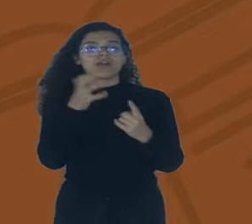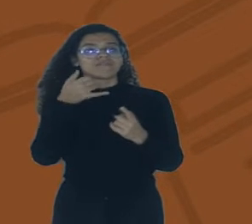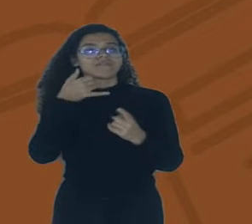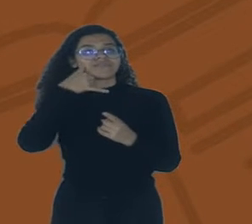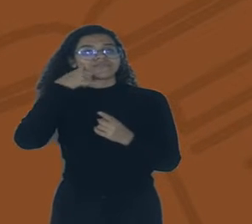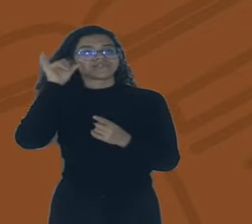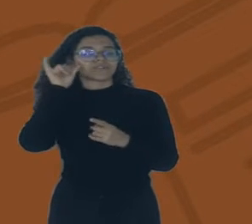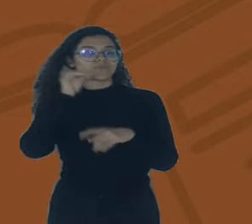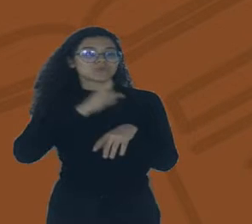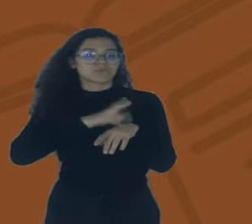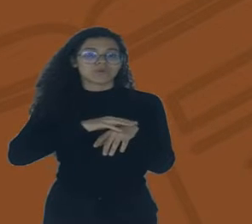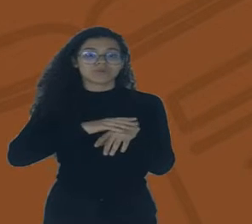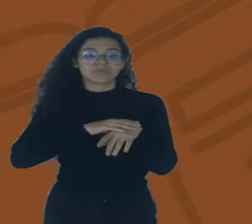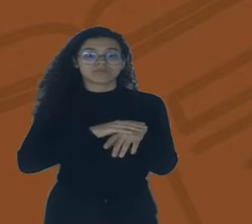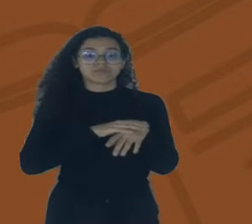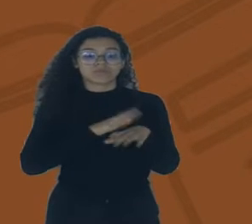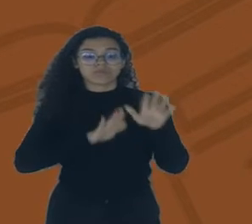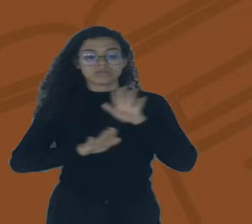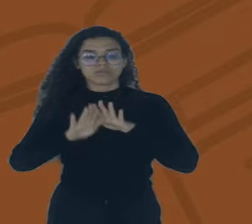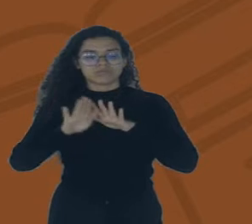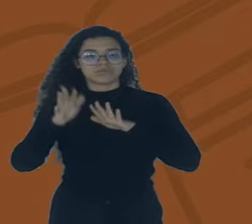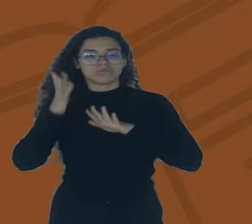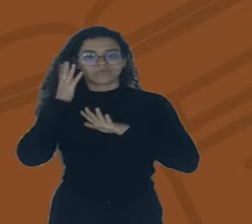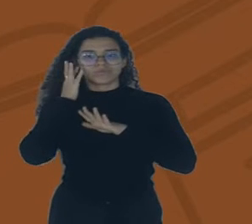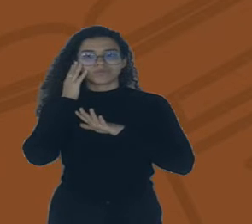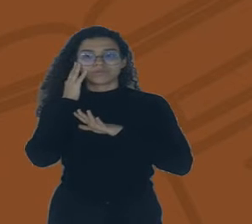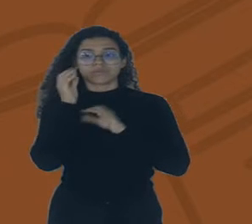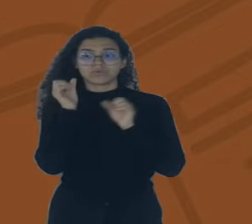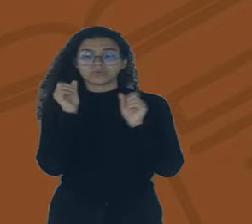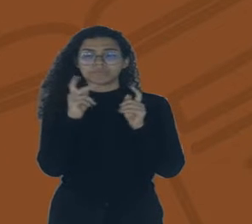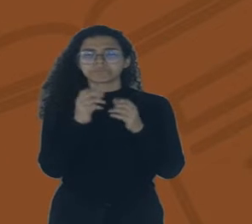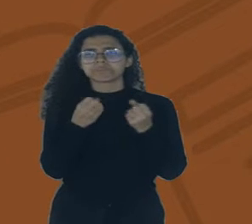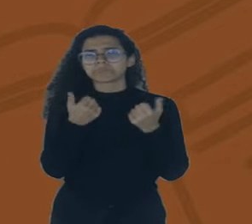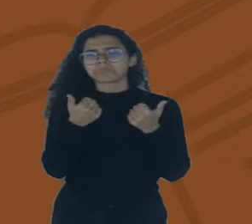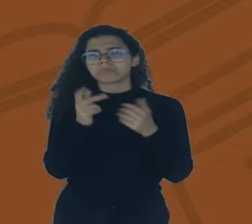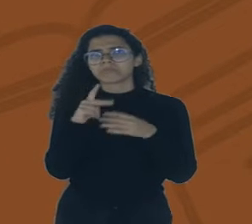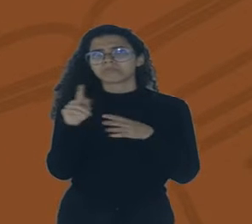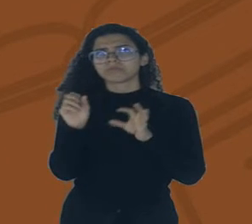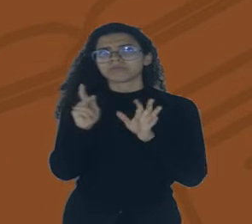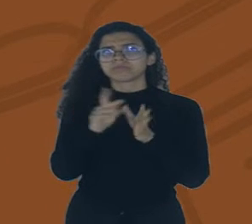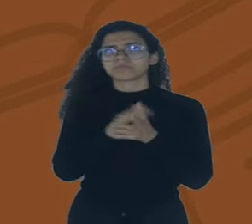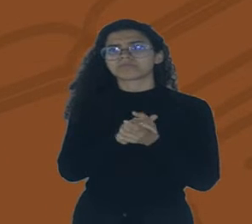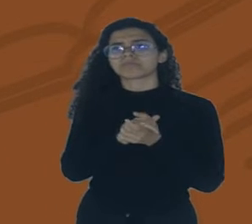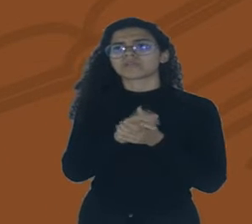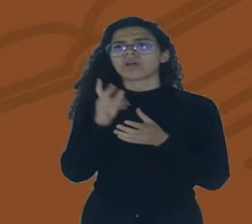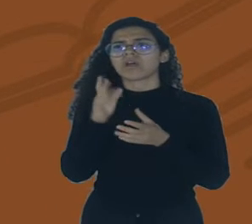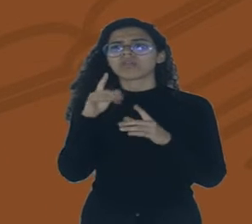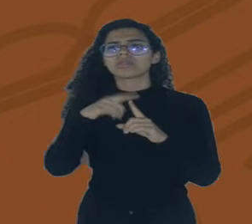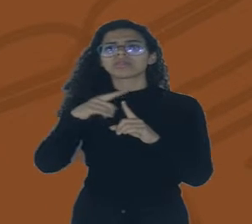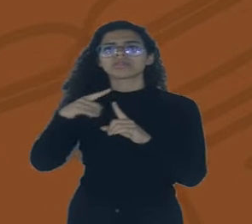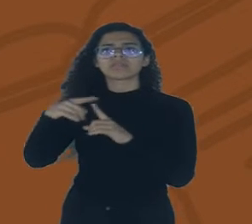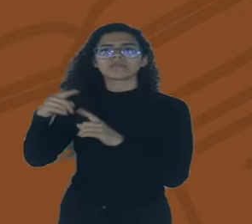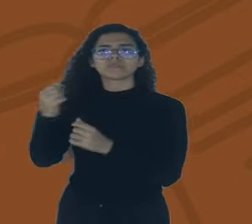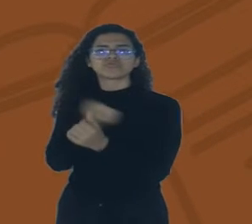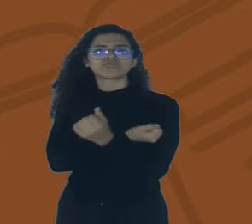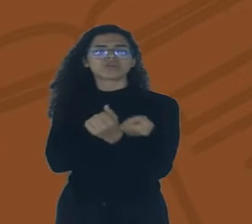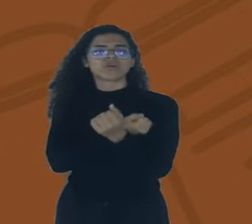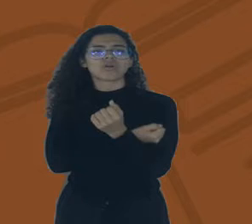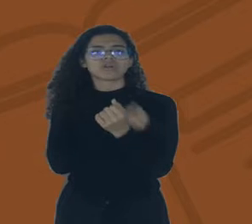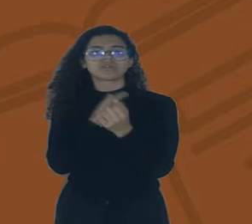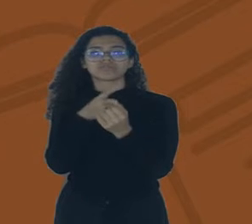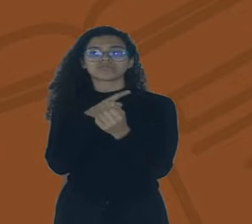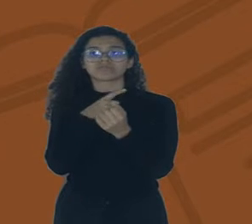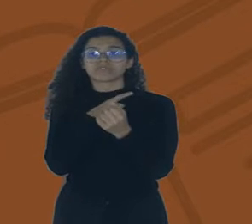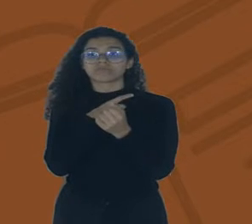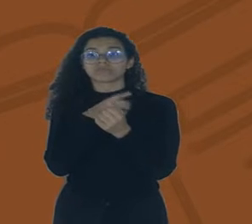prevenir doenças, tratar doenças. Muito bem, professor. Professor, quais são os tipos de drogas que existem? Vamos lá? Eu